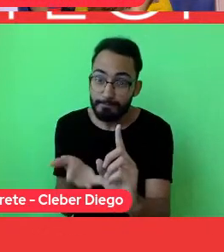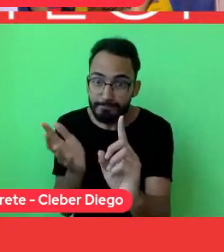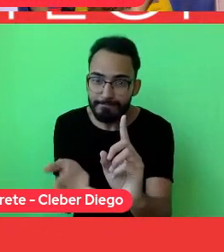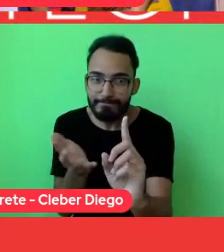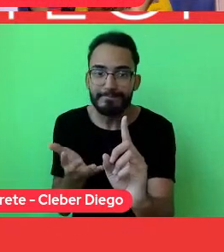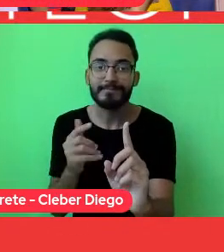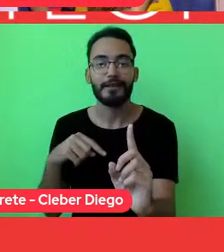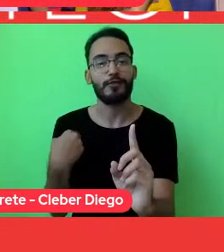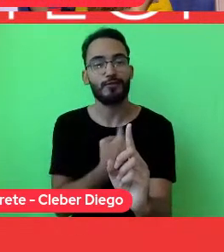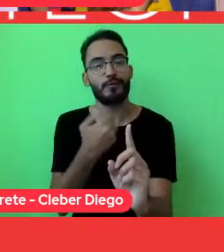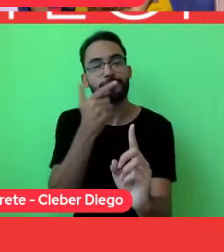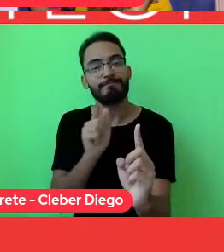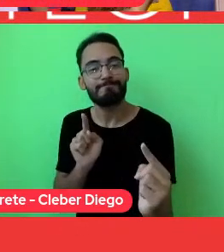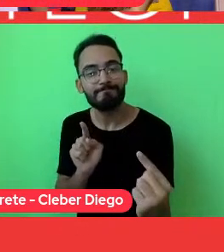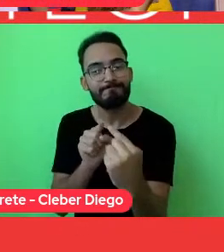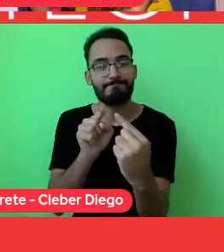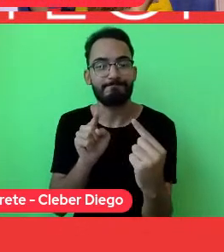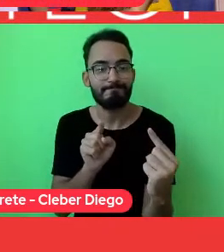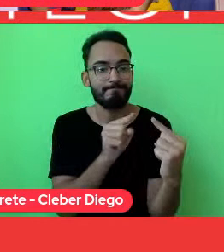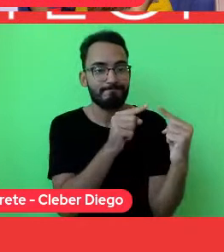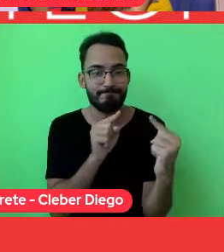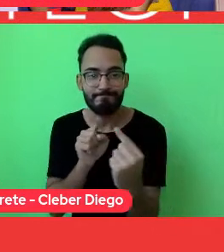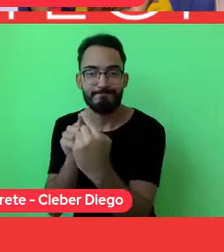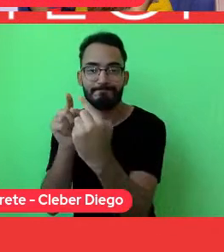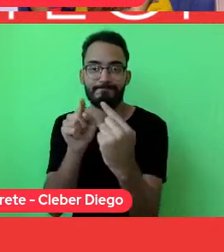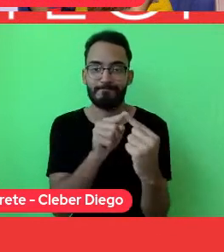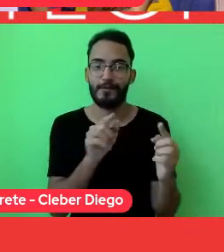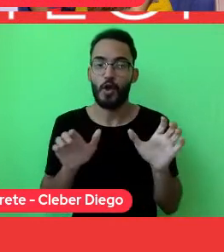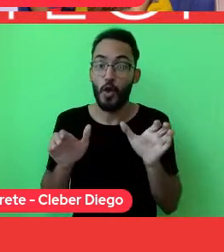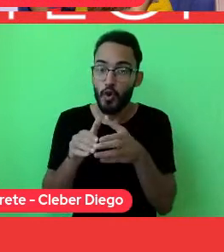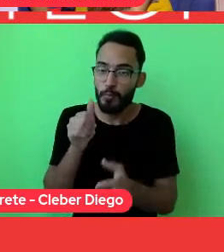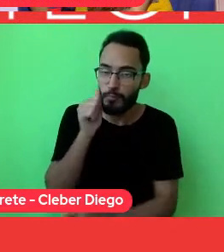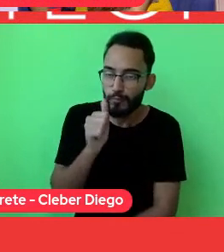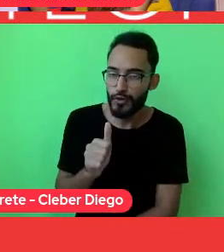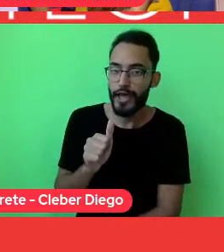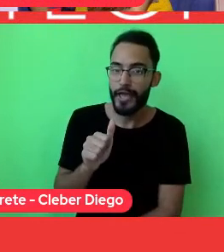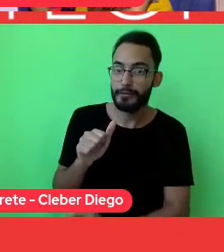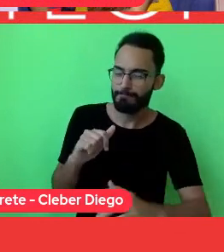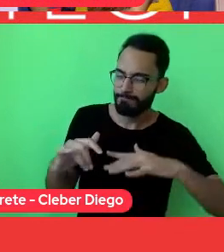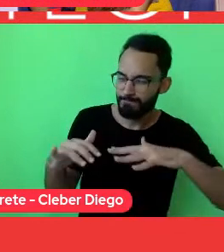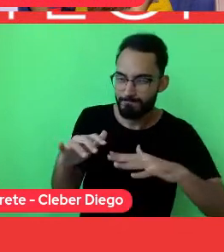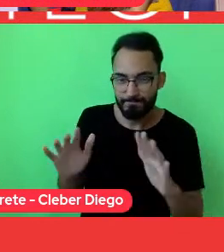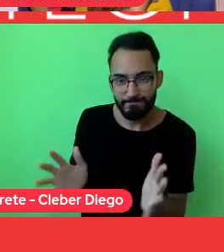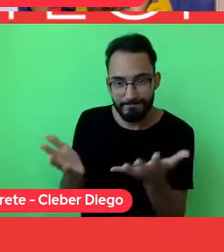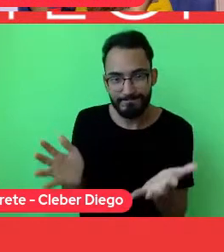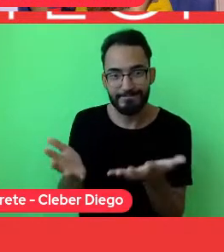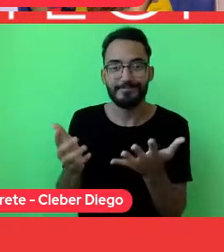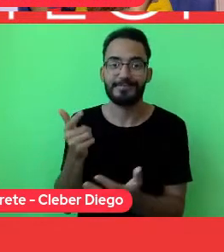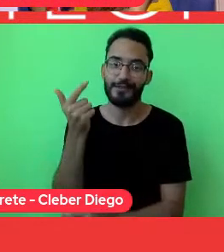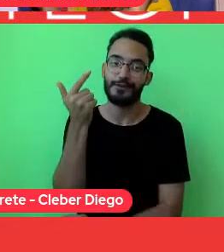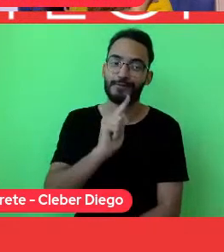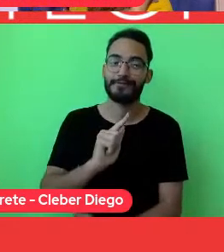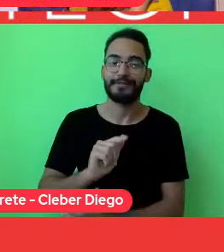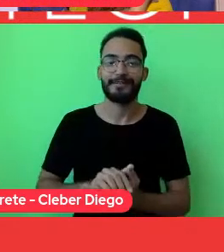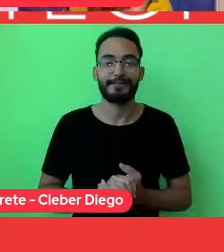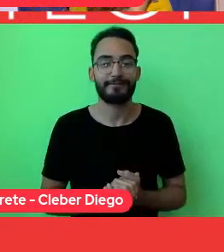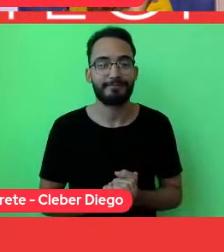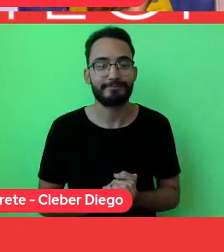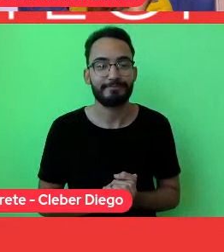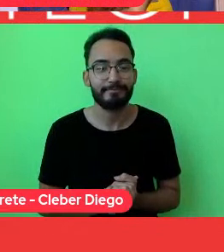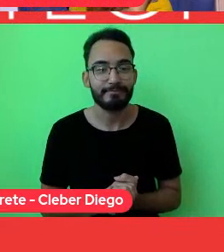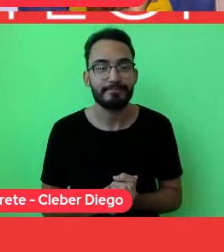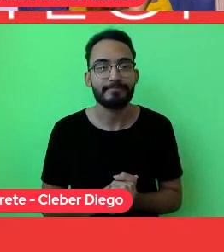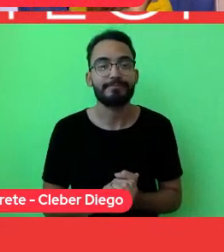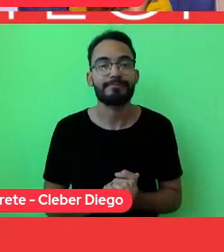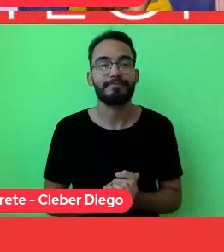se conectar mais, todo esse grupo de mulheres, para a gente fazer esse movimento acontecer com mais tração. É